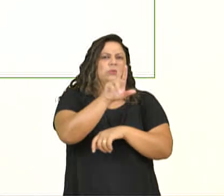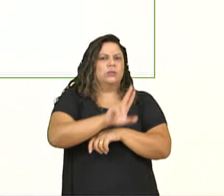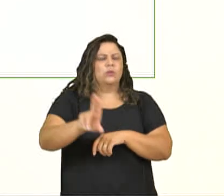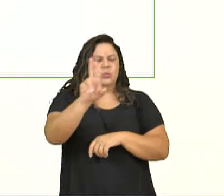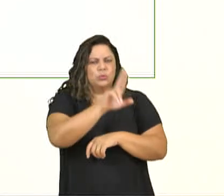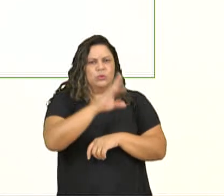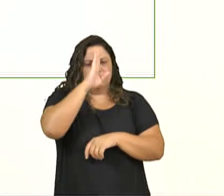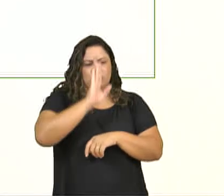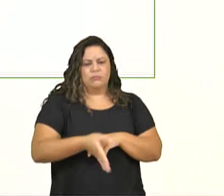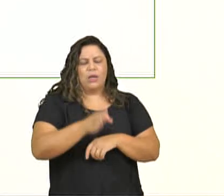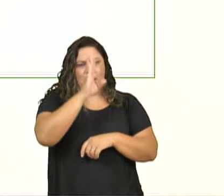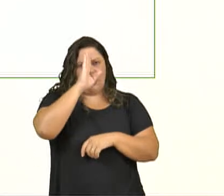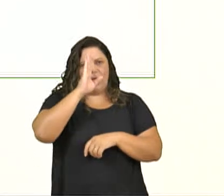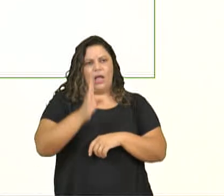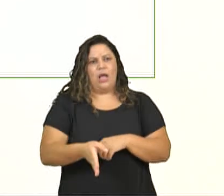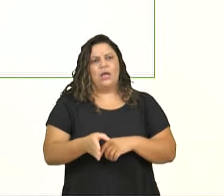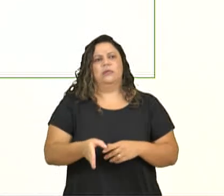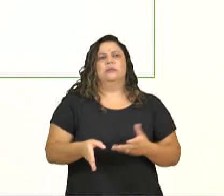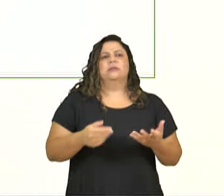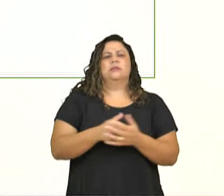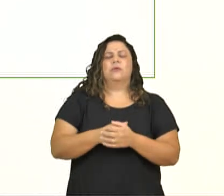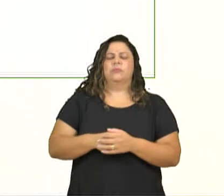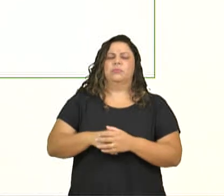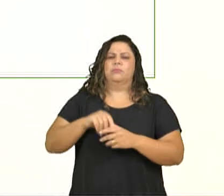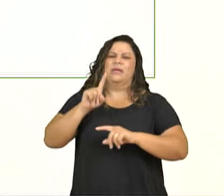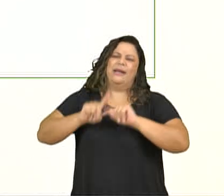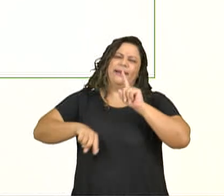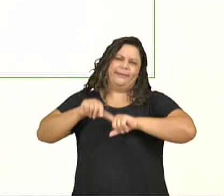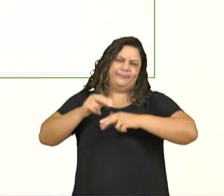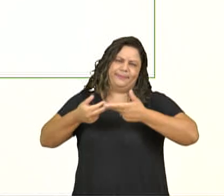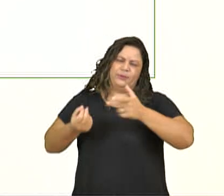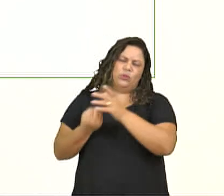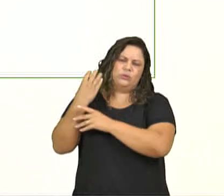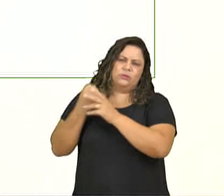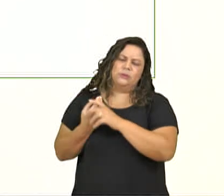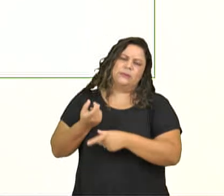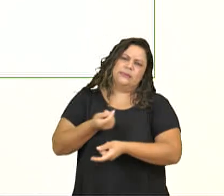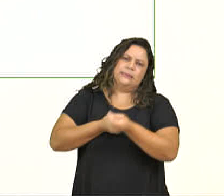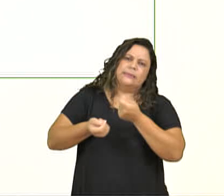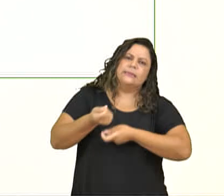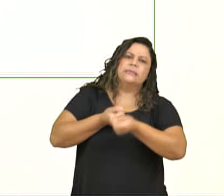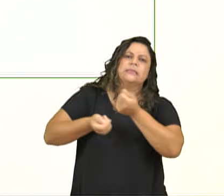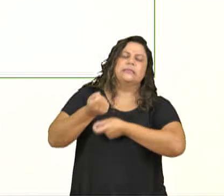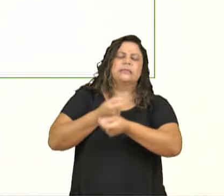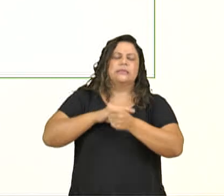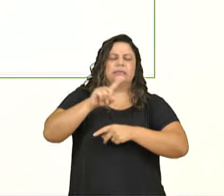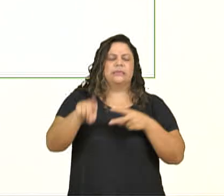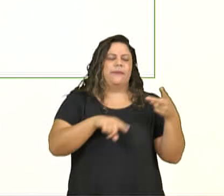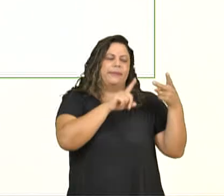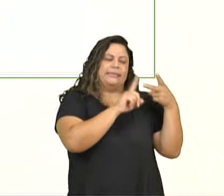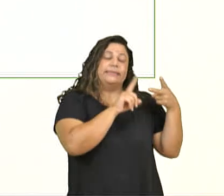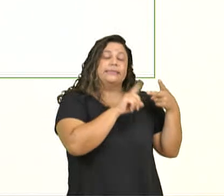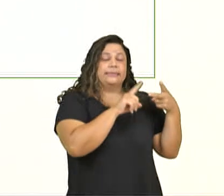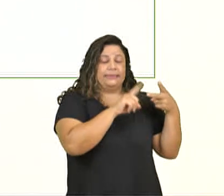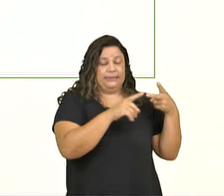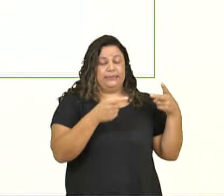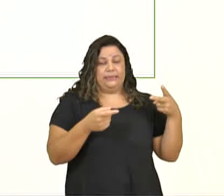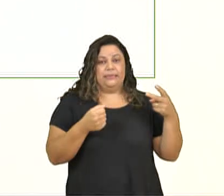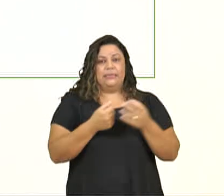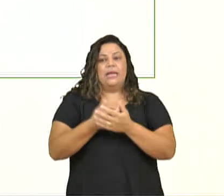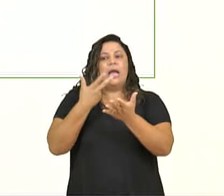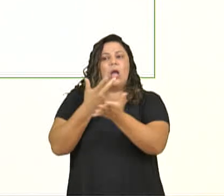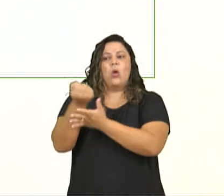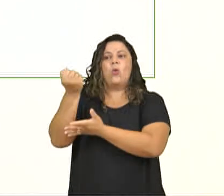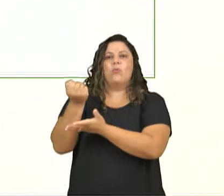utilização direta pela produção de riquezas produzidas. Já o consumismo ele é caracterizado pela aquisição